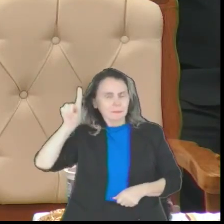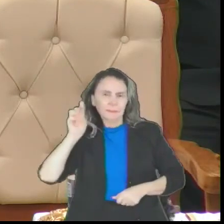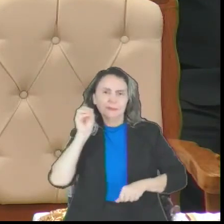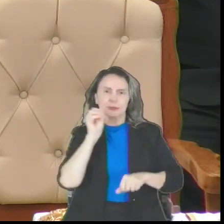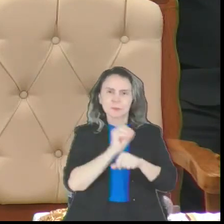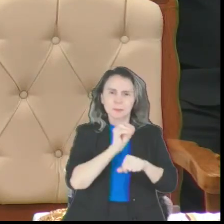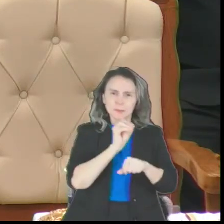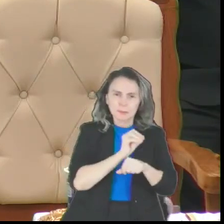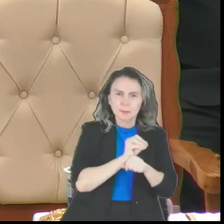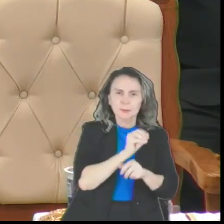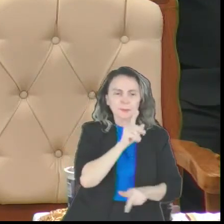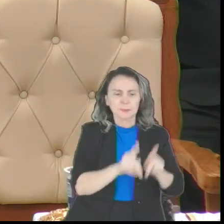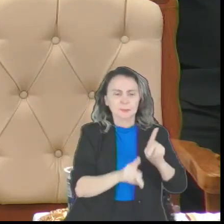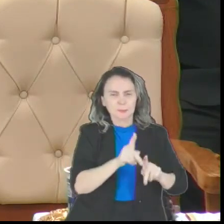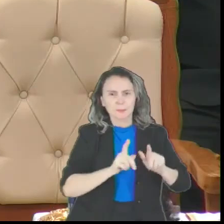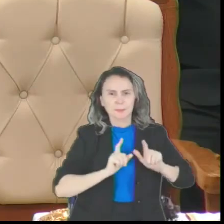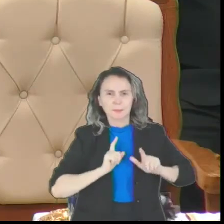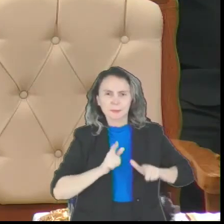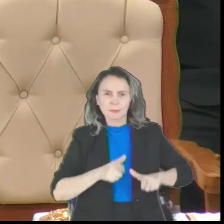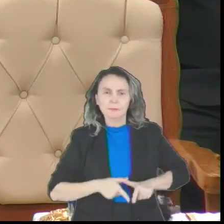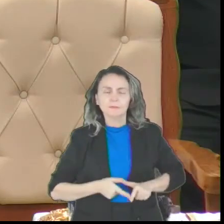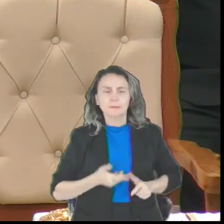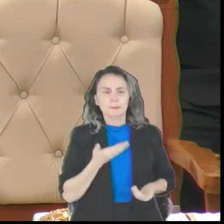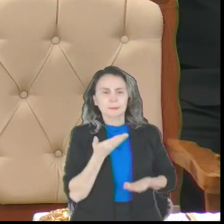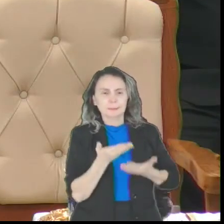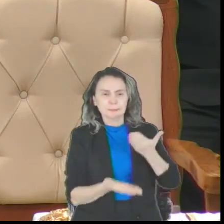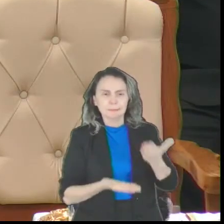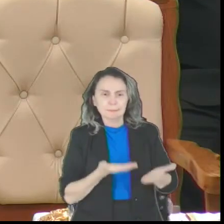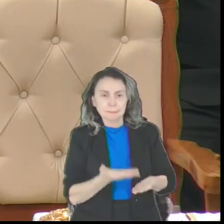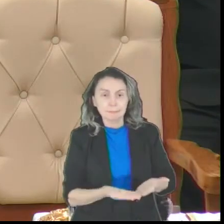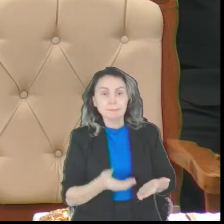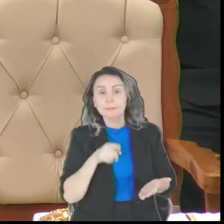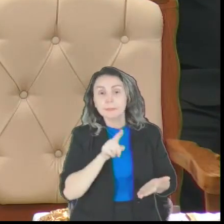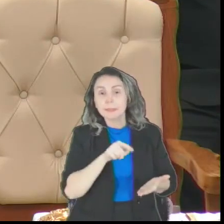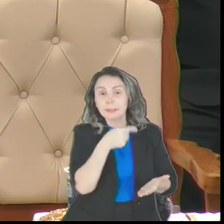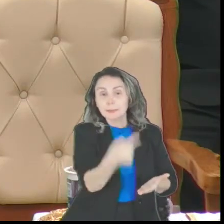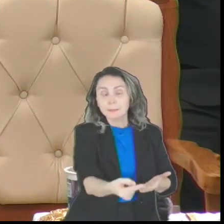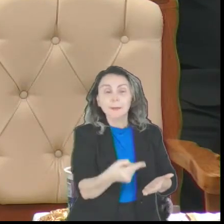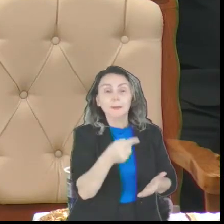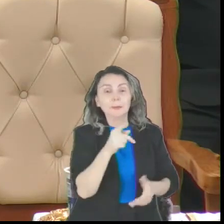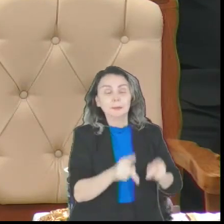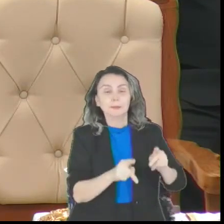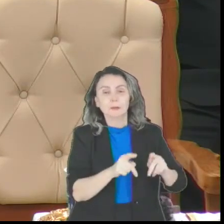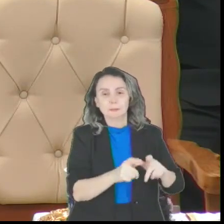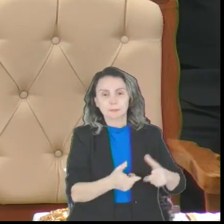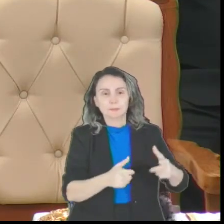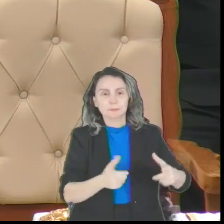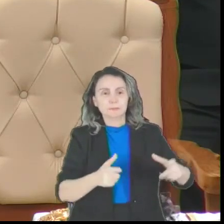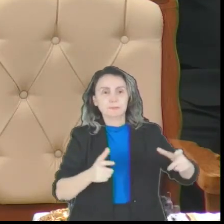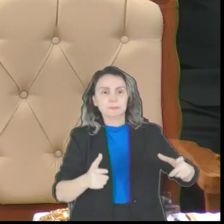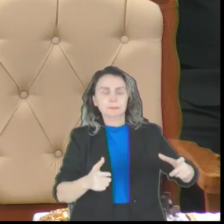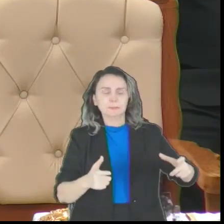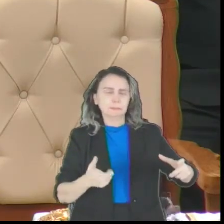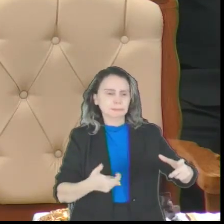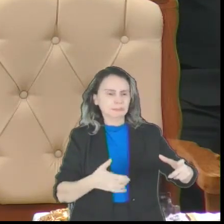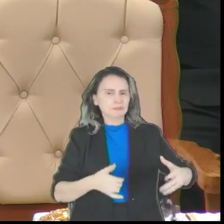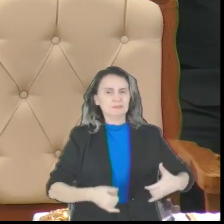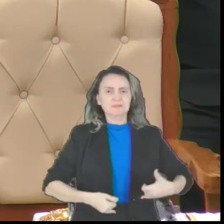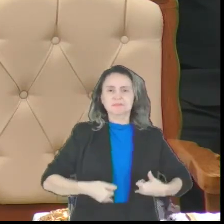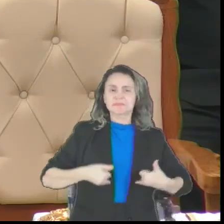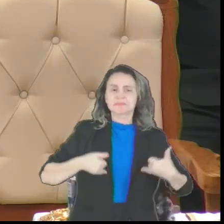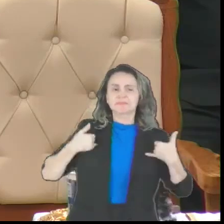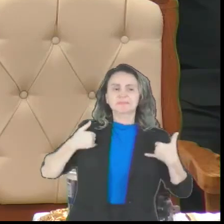manteve este povo, e o povo, depois que cresce, fica com o coração empedernido, virando as costas para